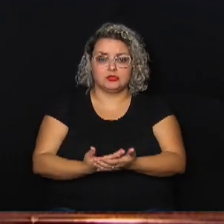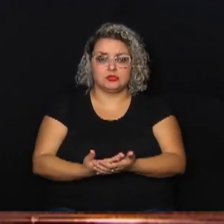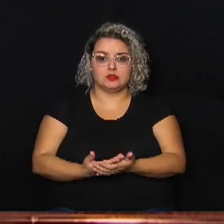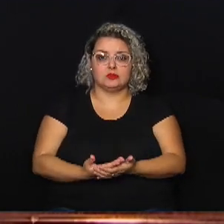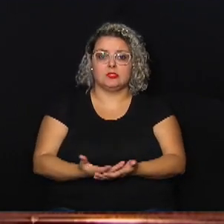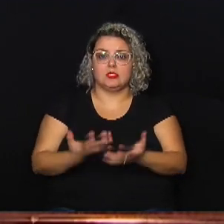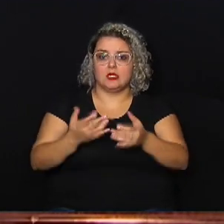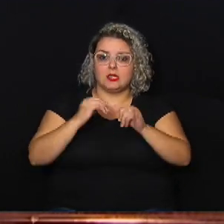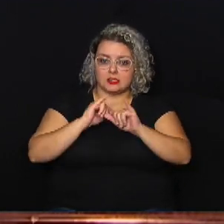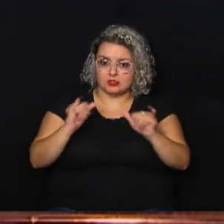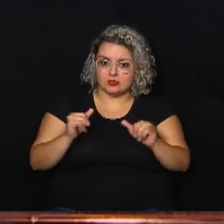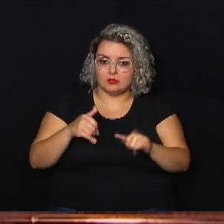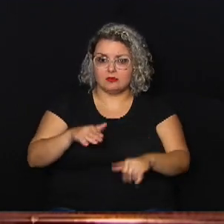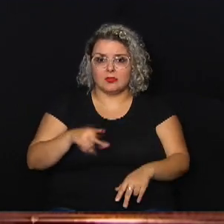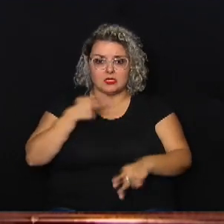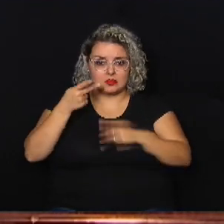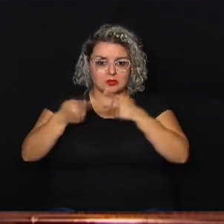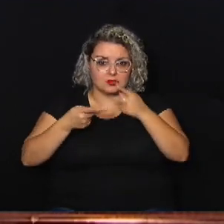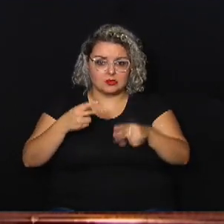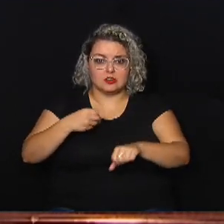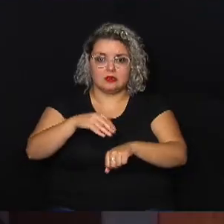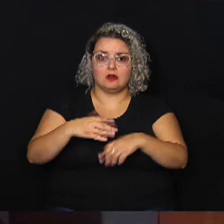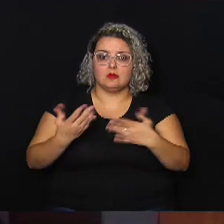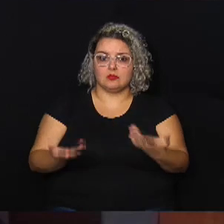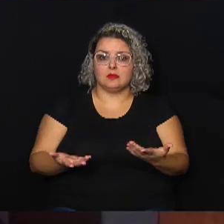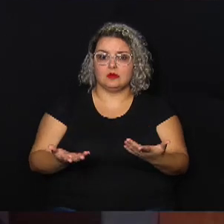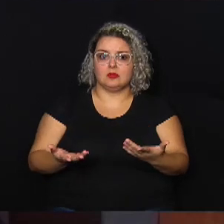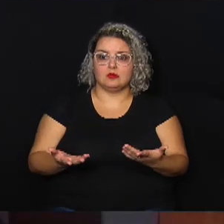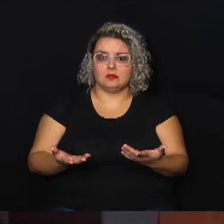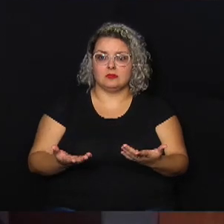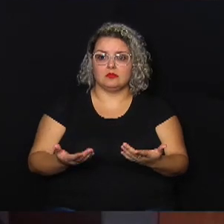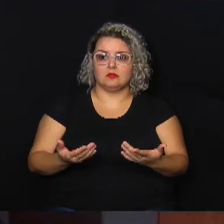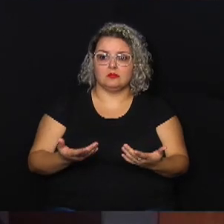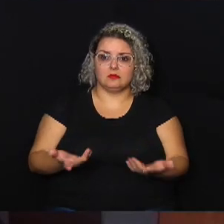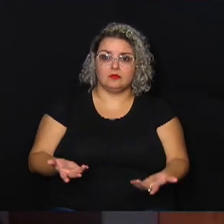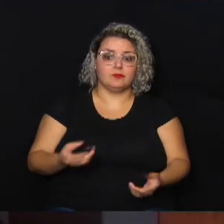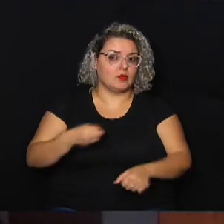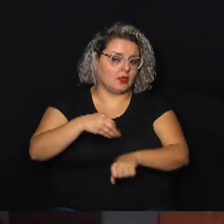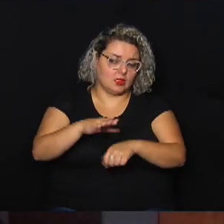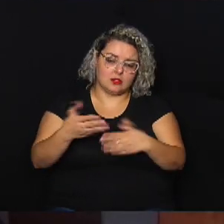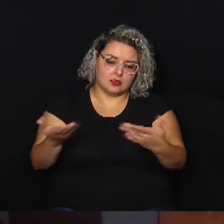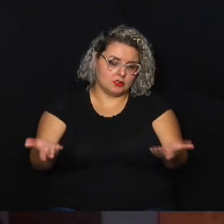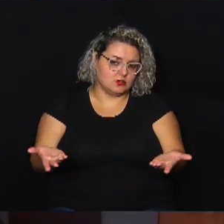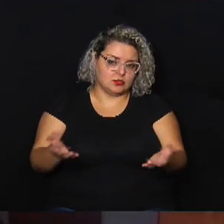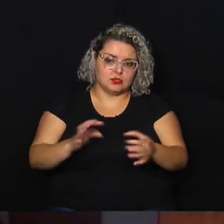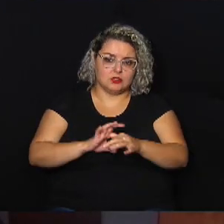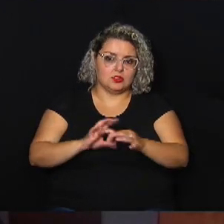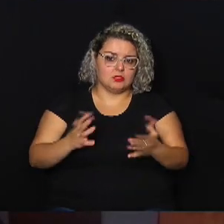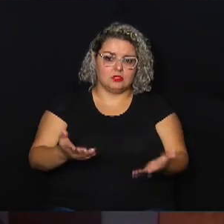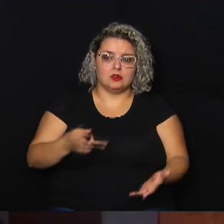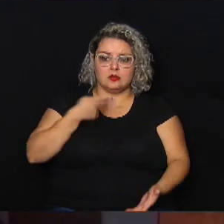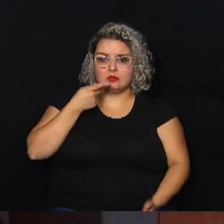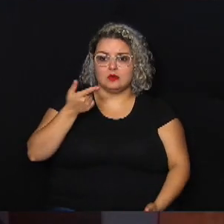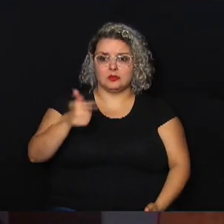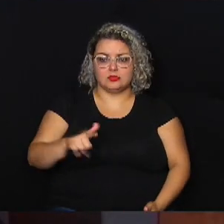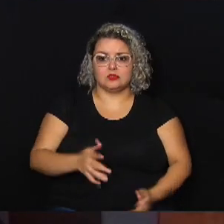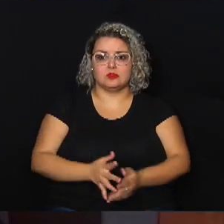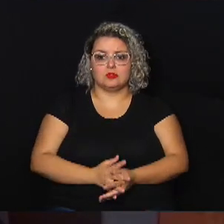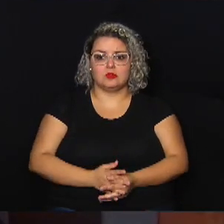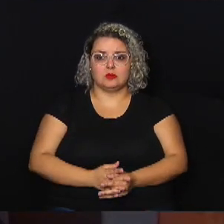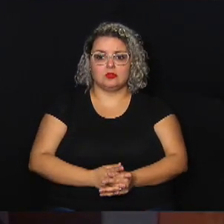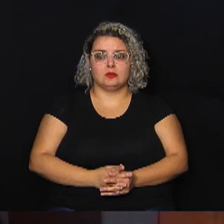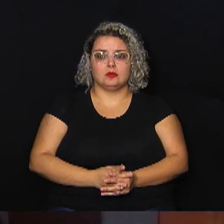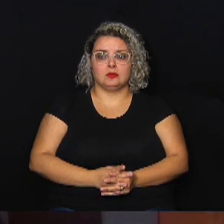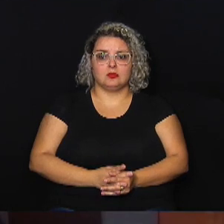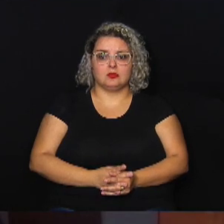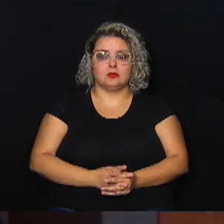mais algum recado, alguma dica? Acho que tá bom, já abordamos tudo. A dica que eu deixaria, eu repito, eu falei no início, é isso.